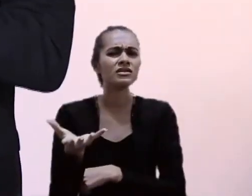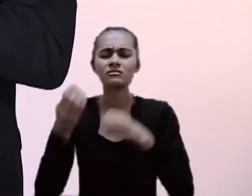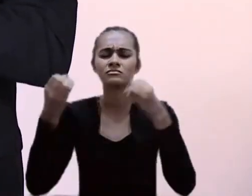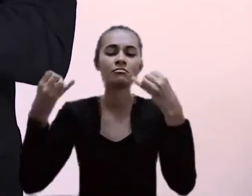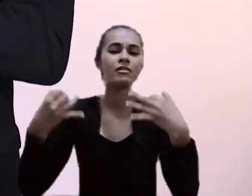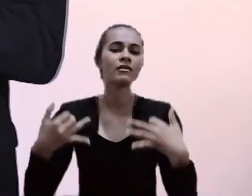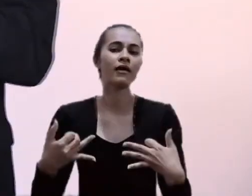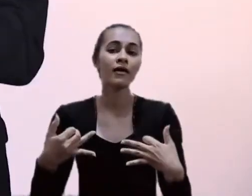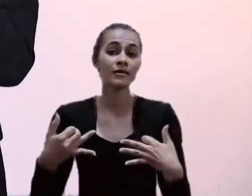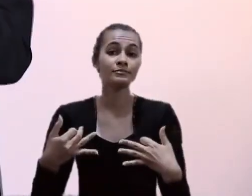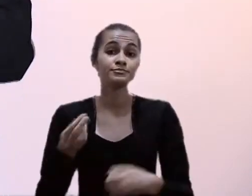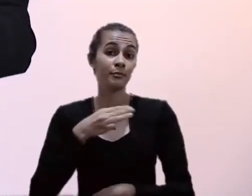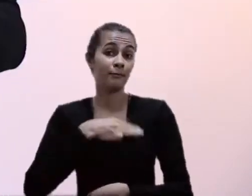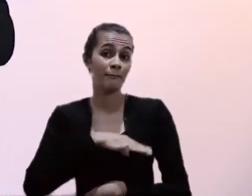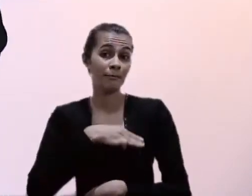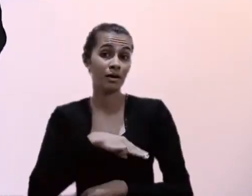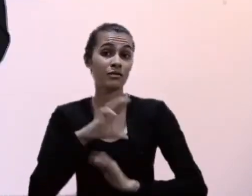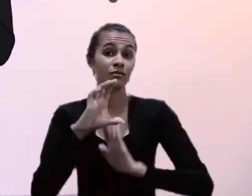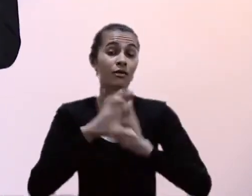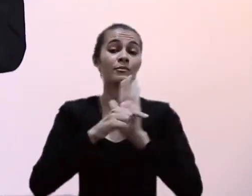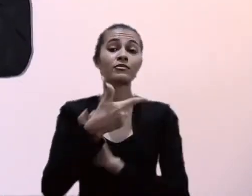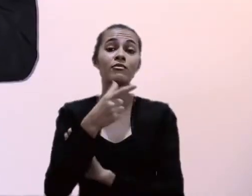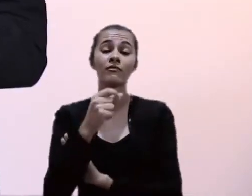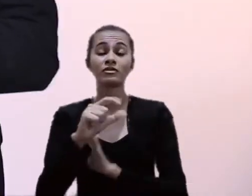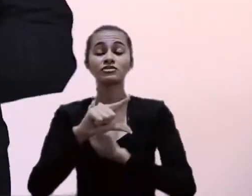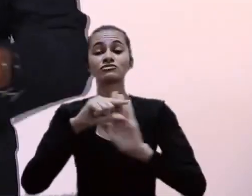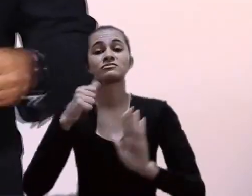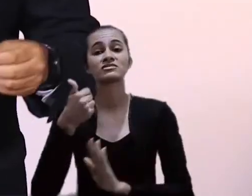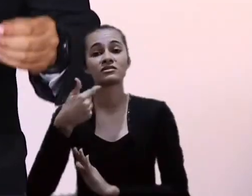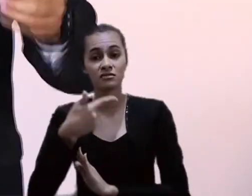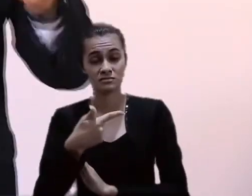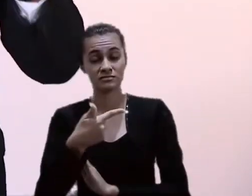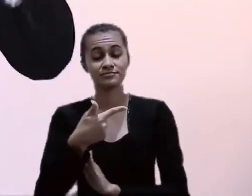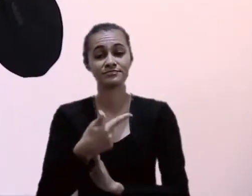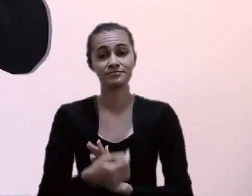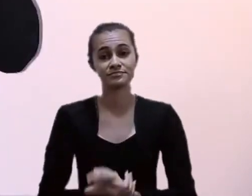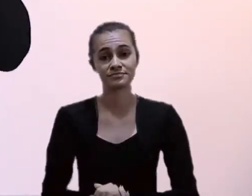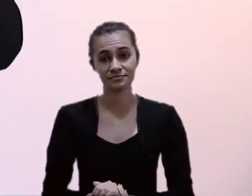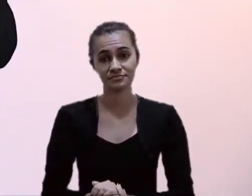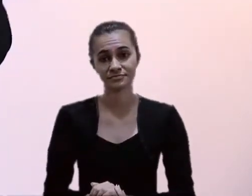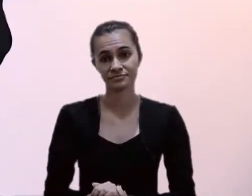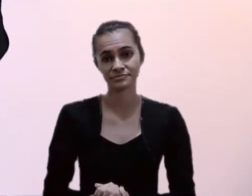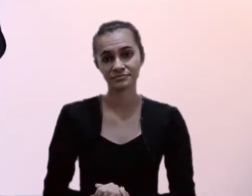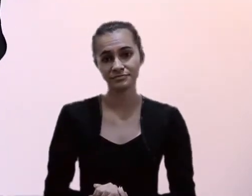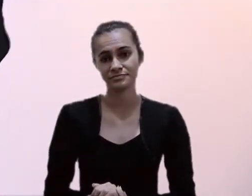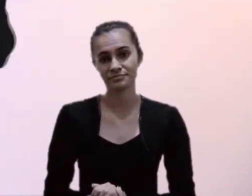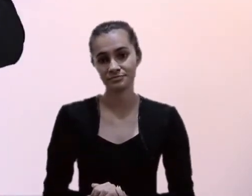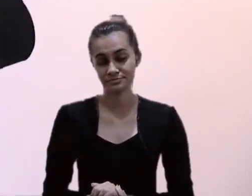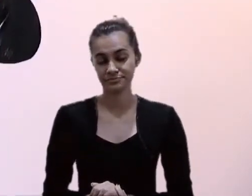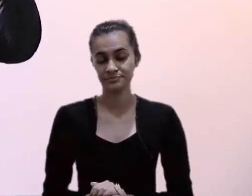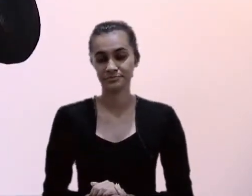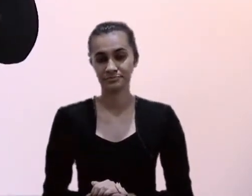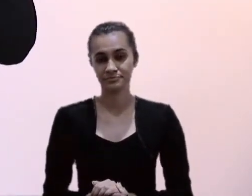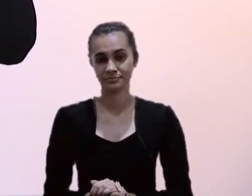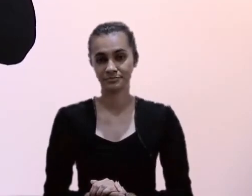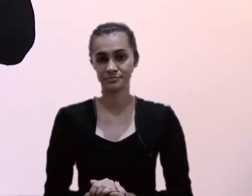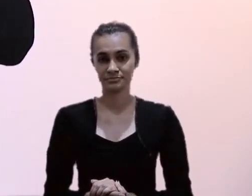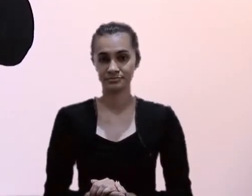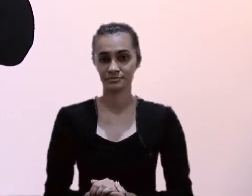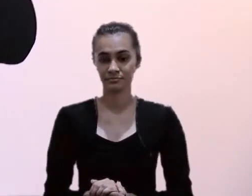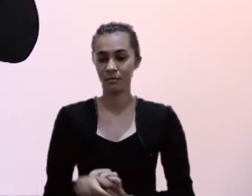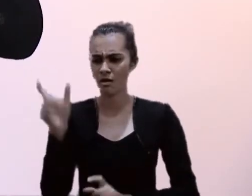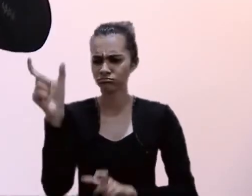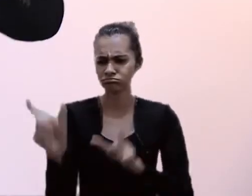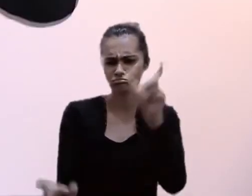20, versículos 26 a 28, que foi o nosso texto básico. Mas não será assim entre vós. Antes, qualquer que